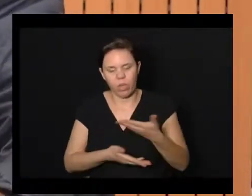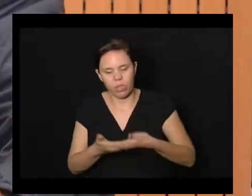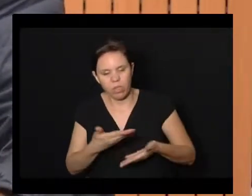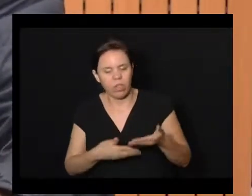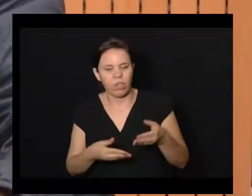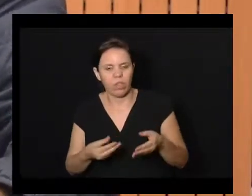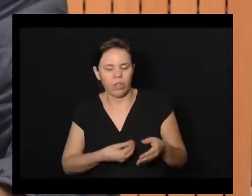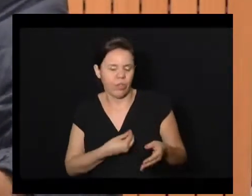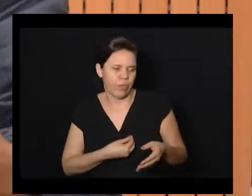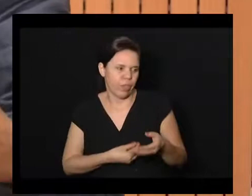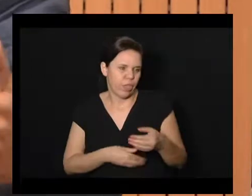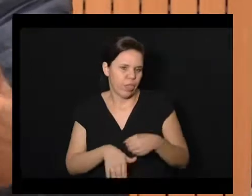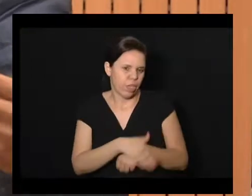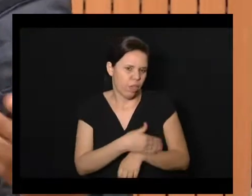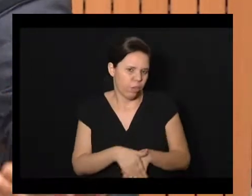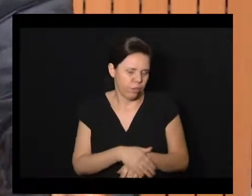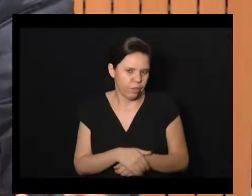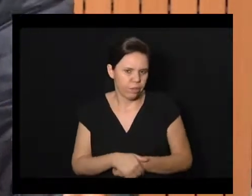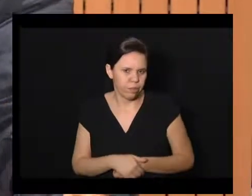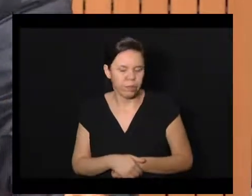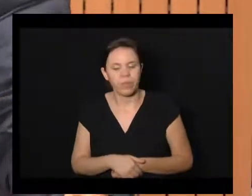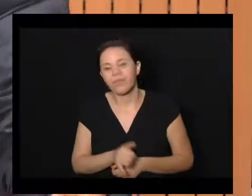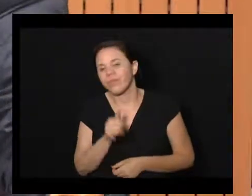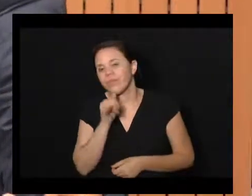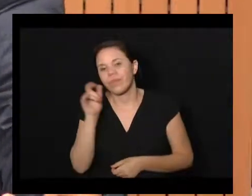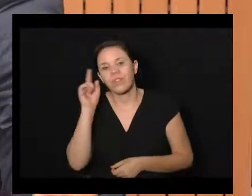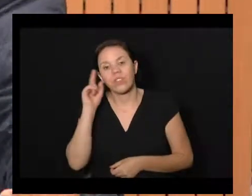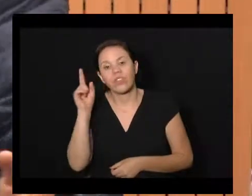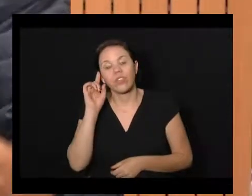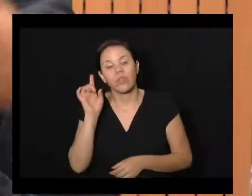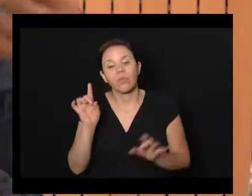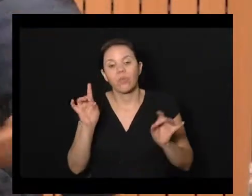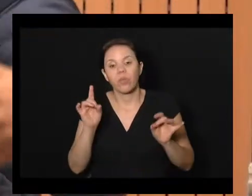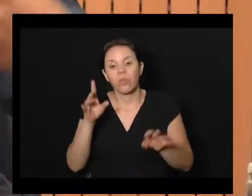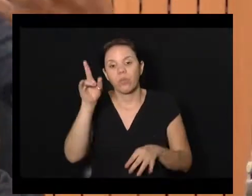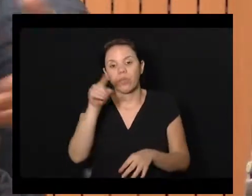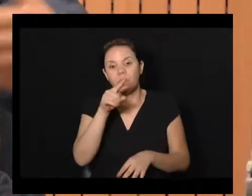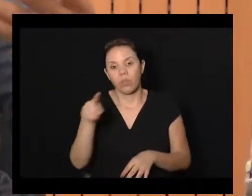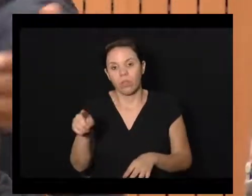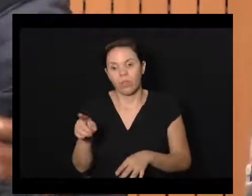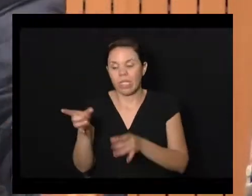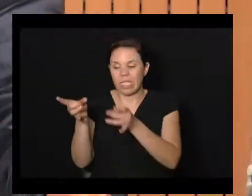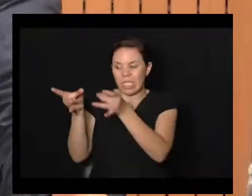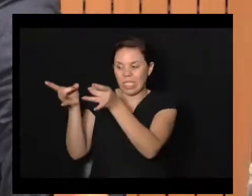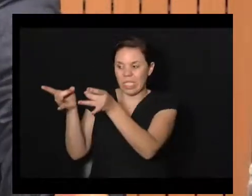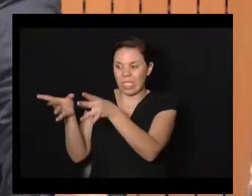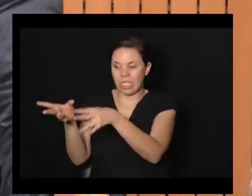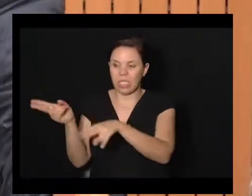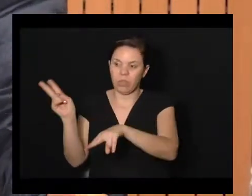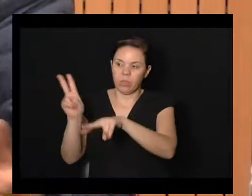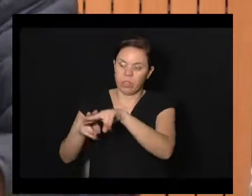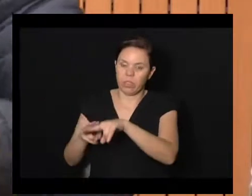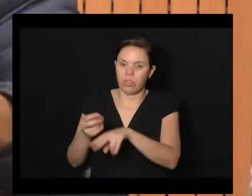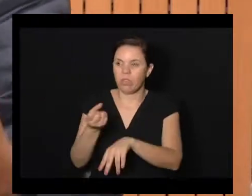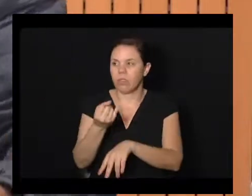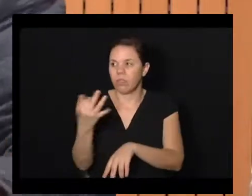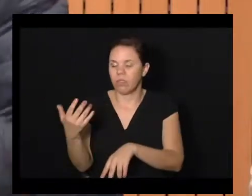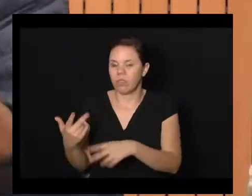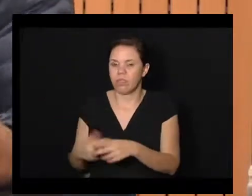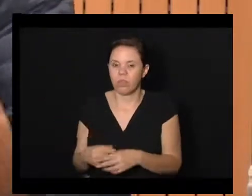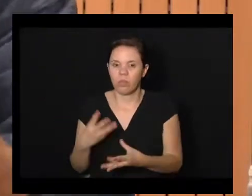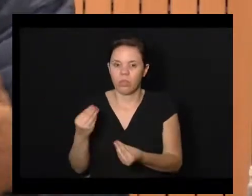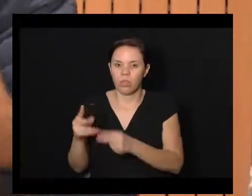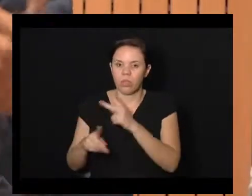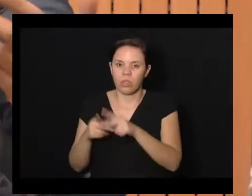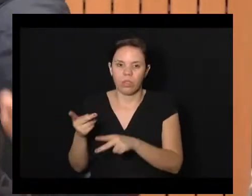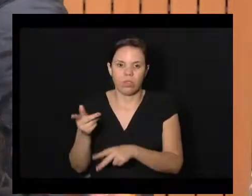também né geralmente em datas específicas assim a gente tem pessoas que saem do presídio uma série de questões e muitas pessoas não